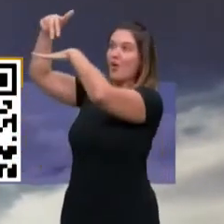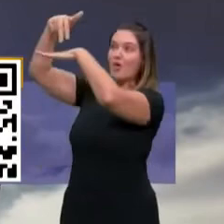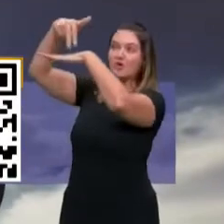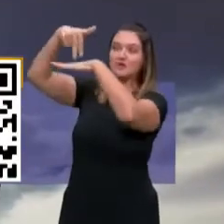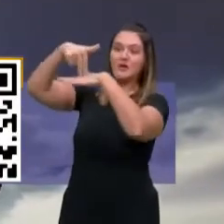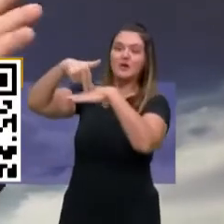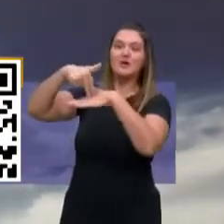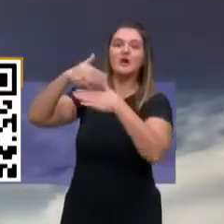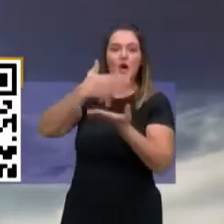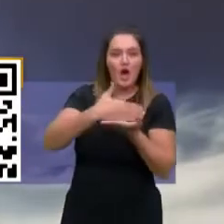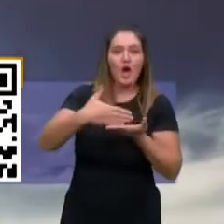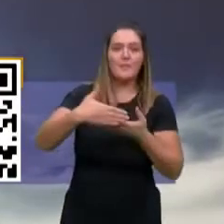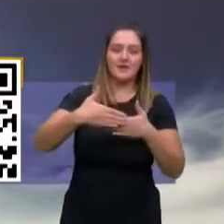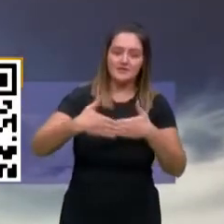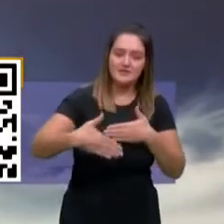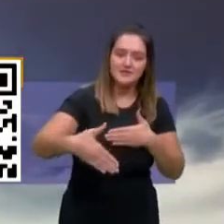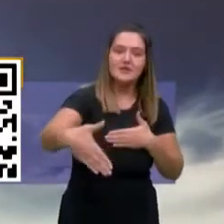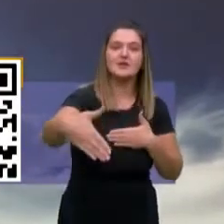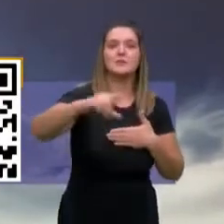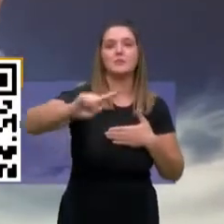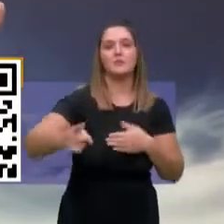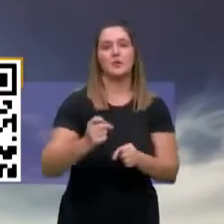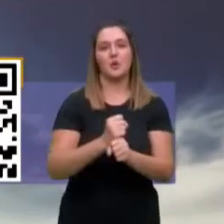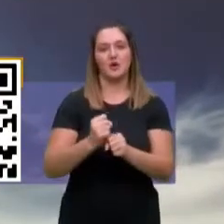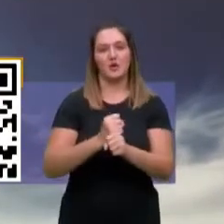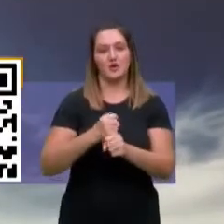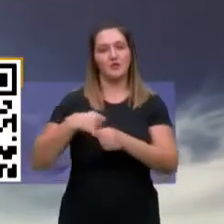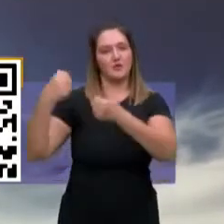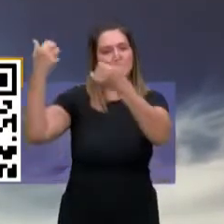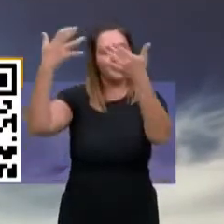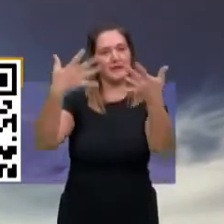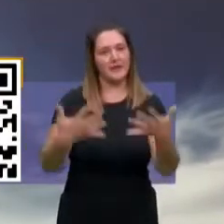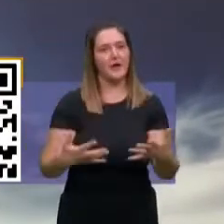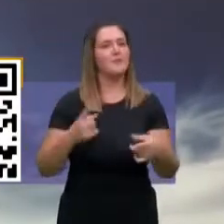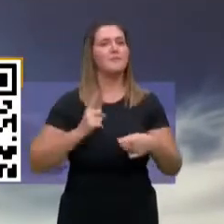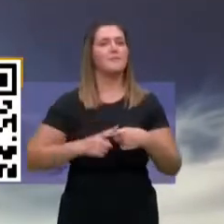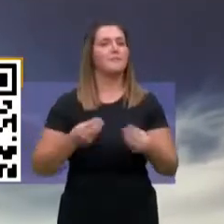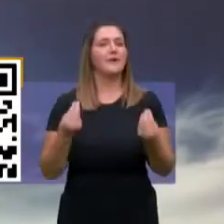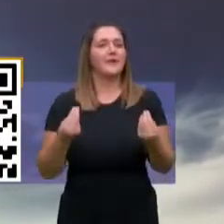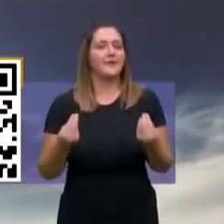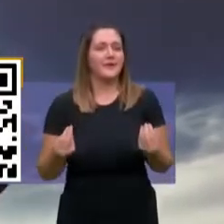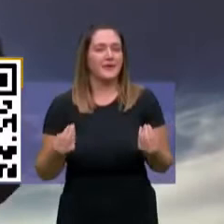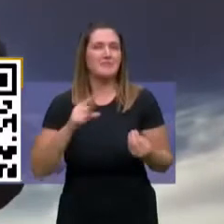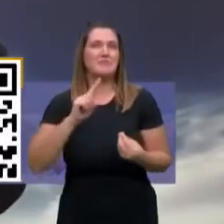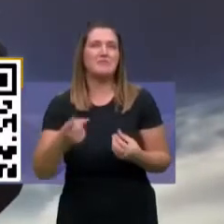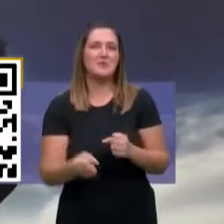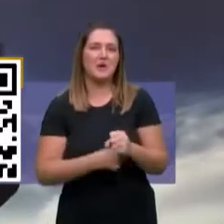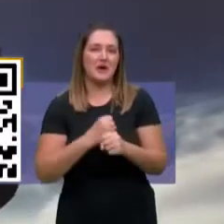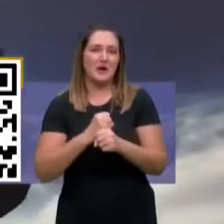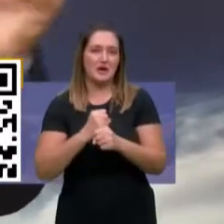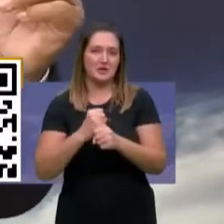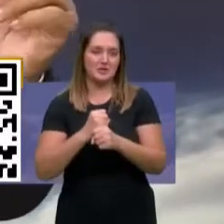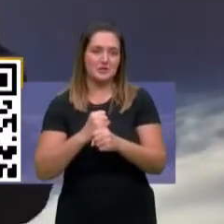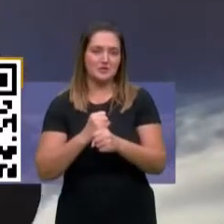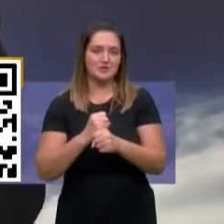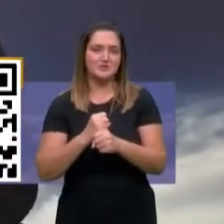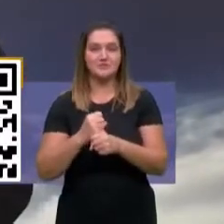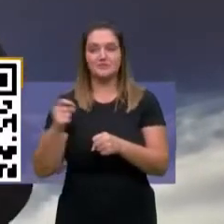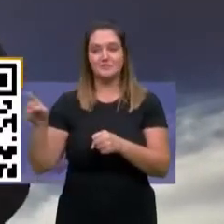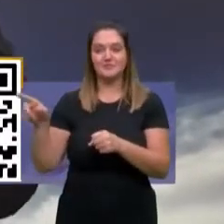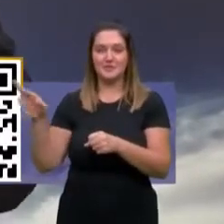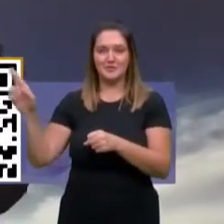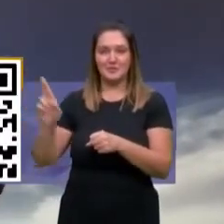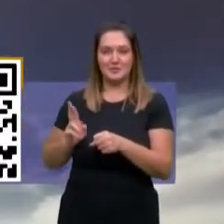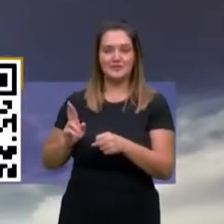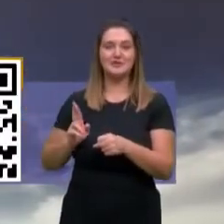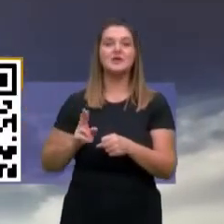o milênio. E para que serve então o milênio? Claro que nós vamos explicar hoje durante todo o estudo. Mas já adiantando para você, é o seguinte, respondendo a pergunta da